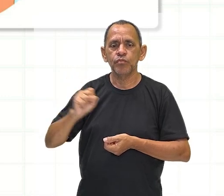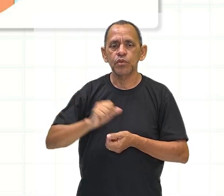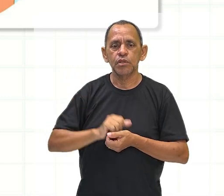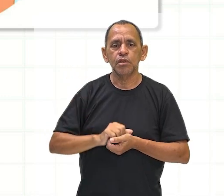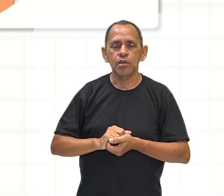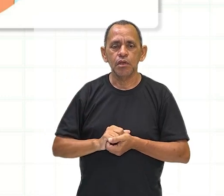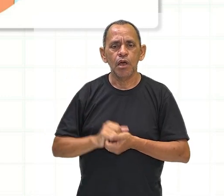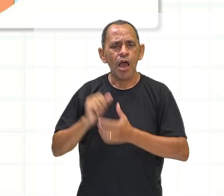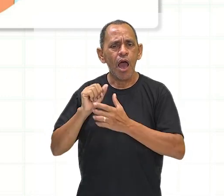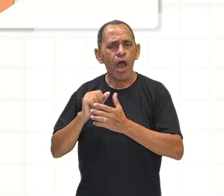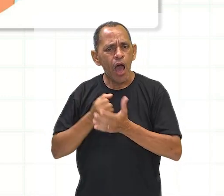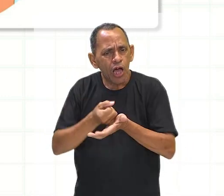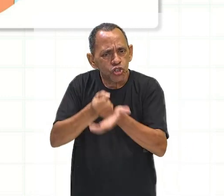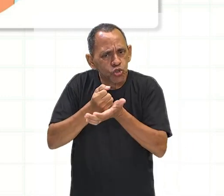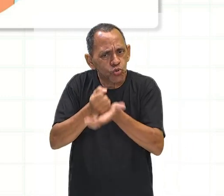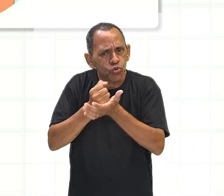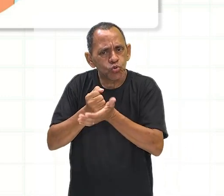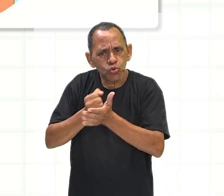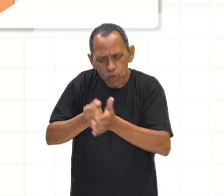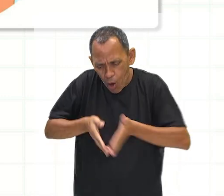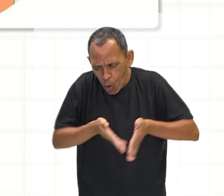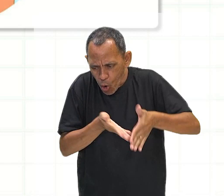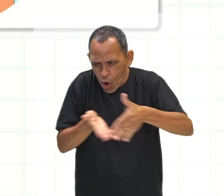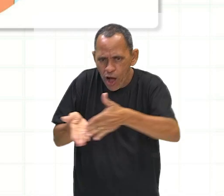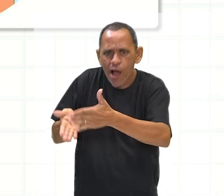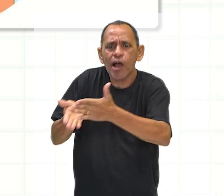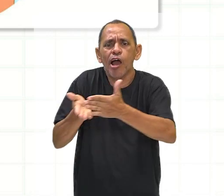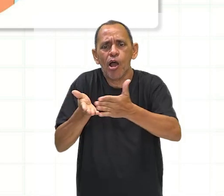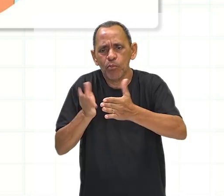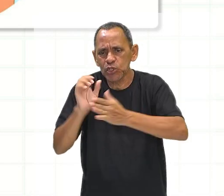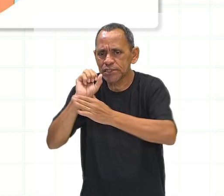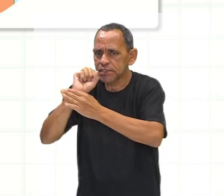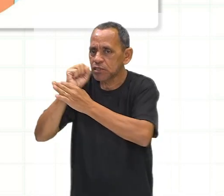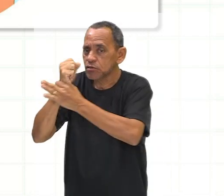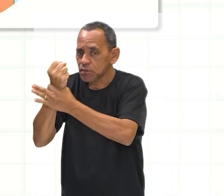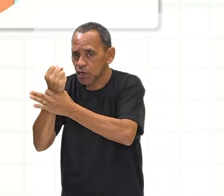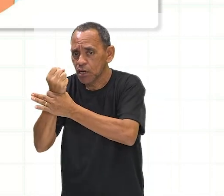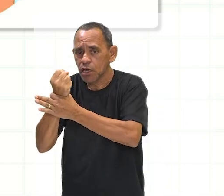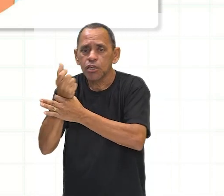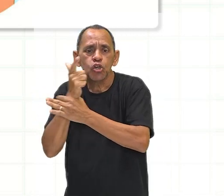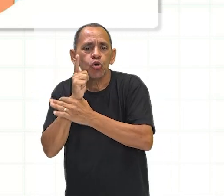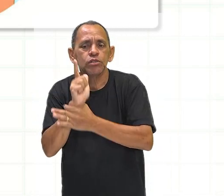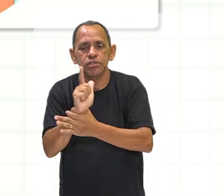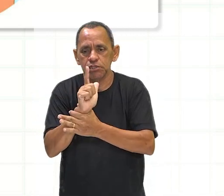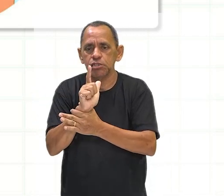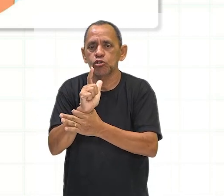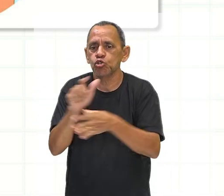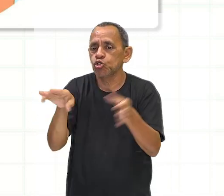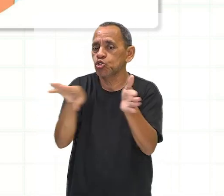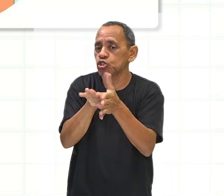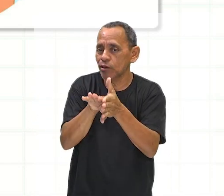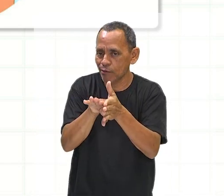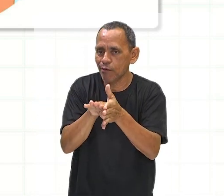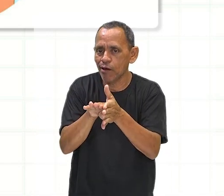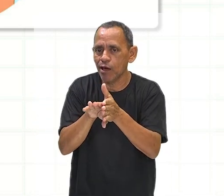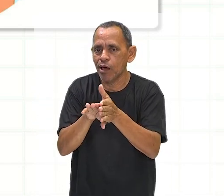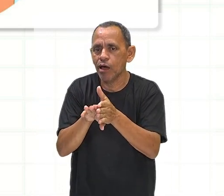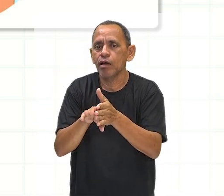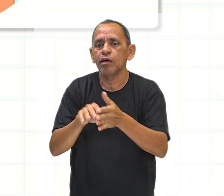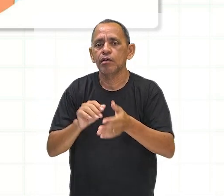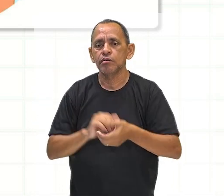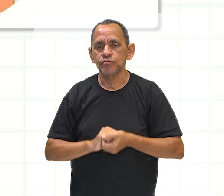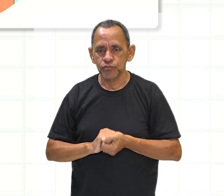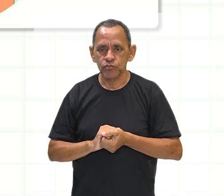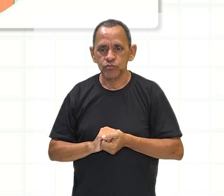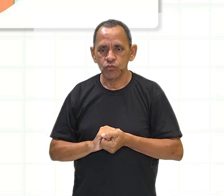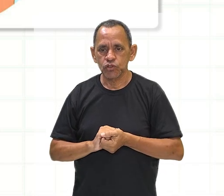eles tenham ali, passem ali em segurança e consigam fazer o seu percurso até com que cheguem lá